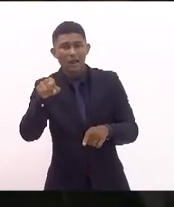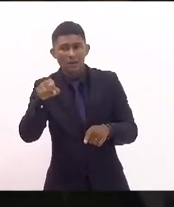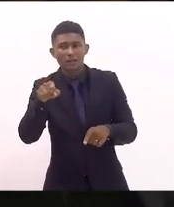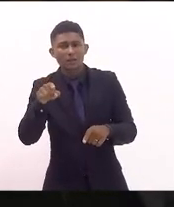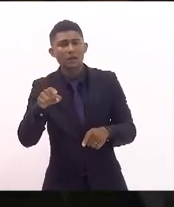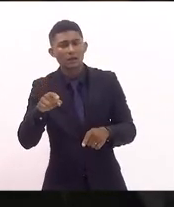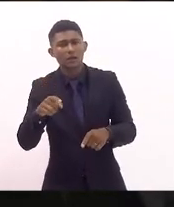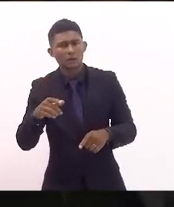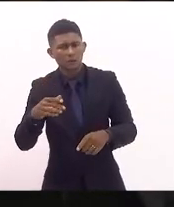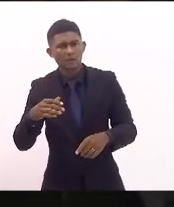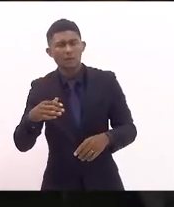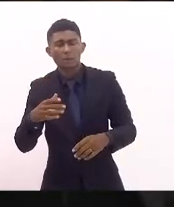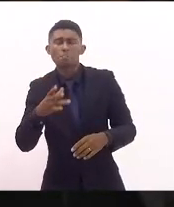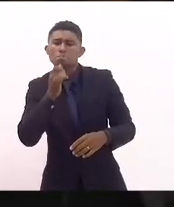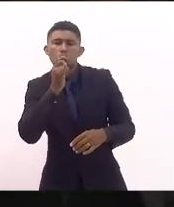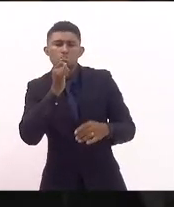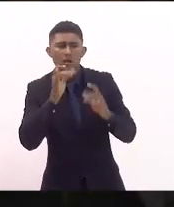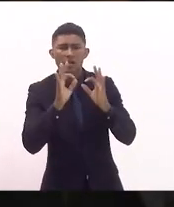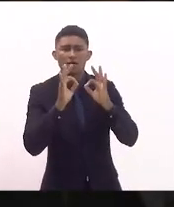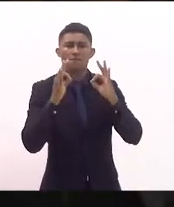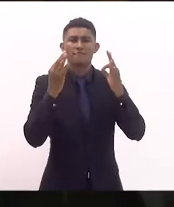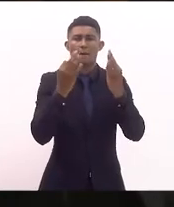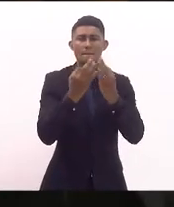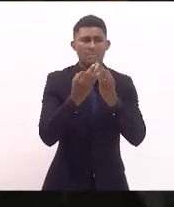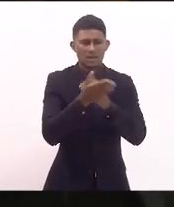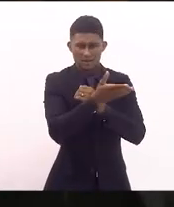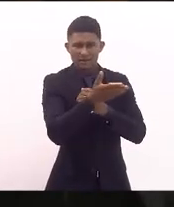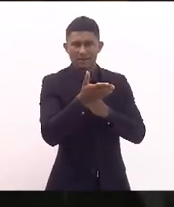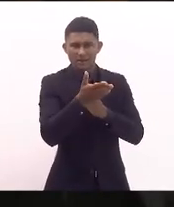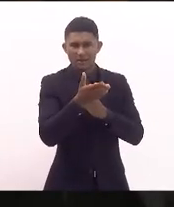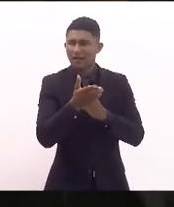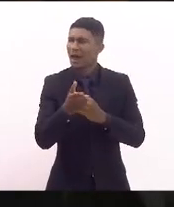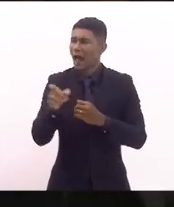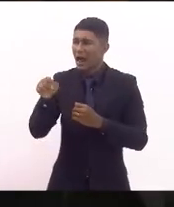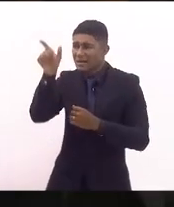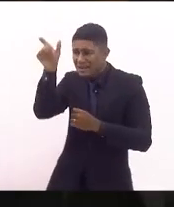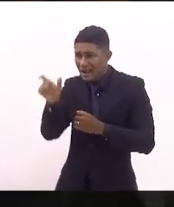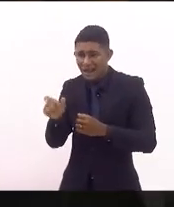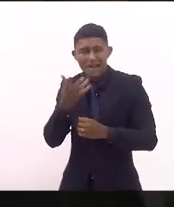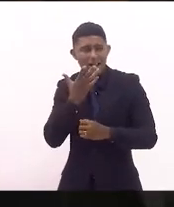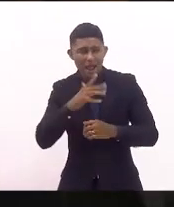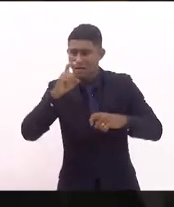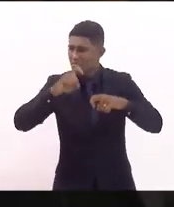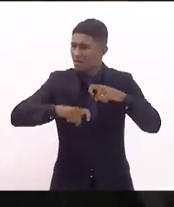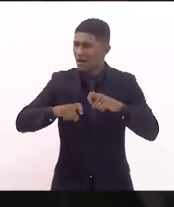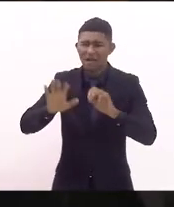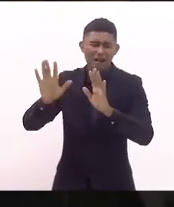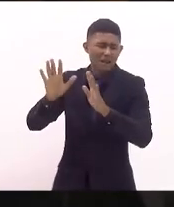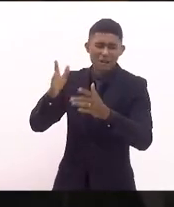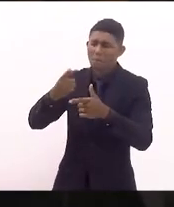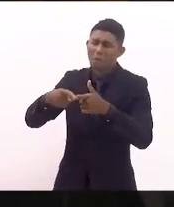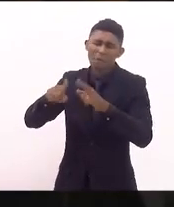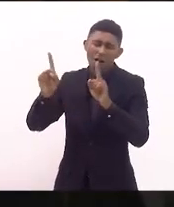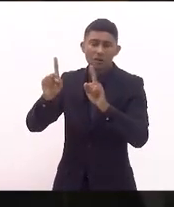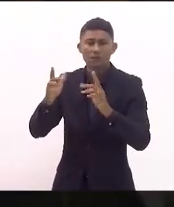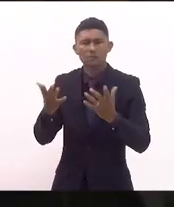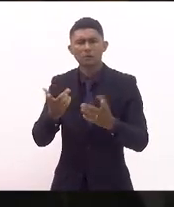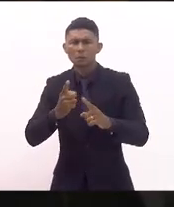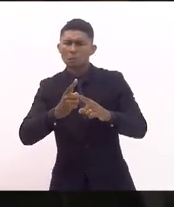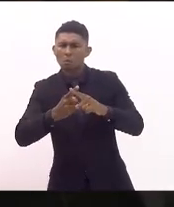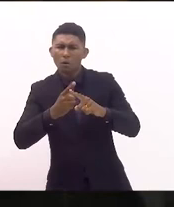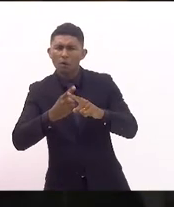comum que famílias endossem o comportamento desse agressor. Por vezes, apresentando as